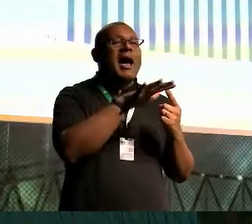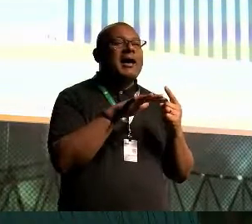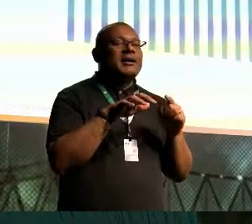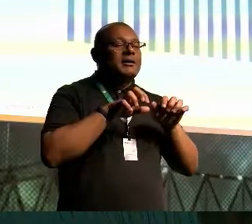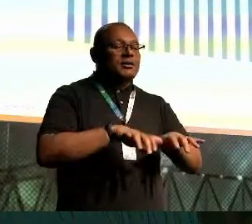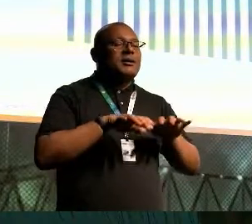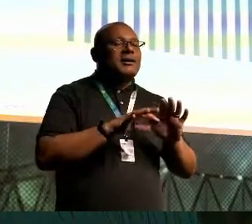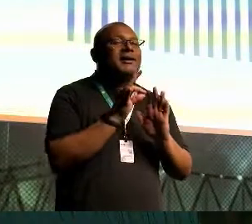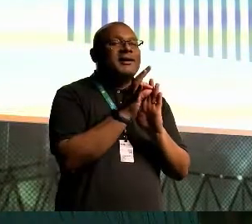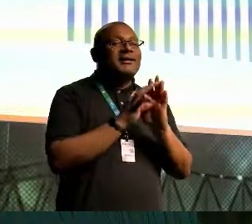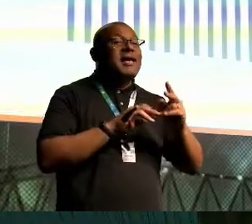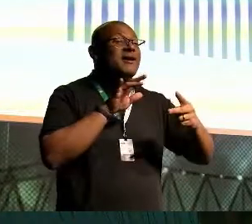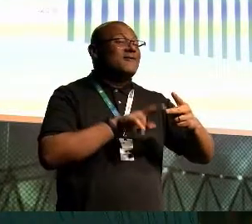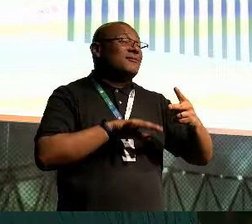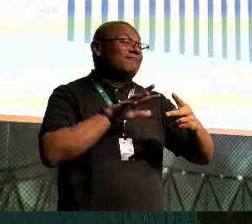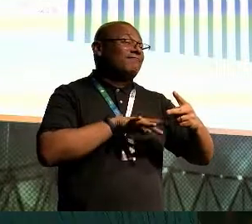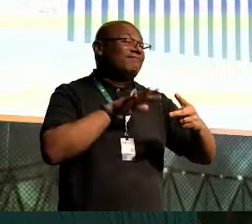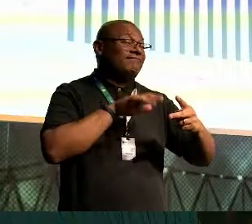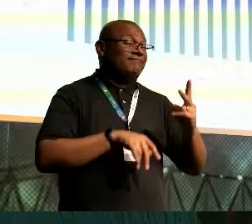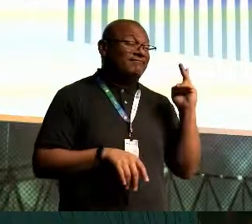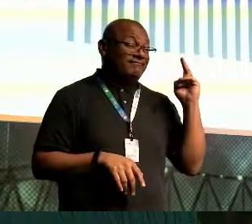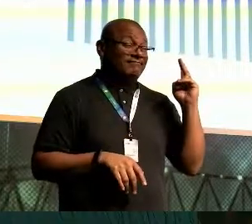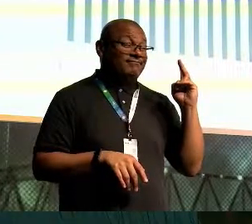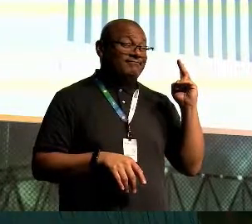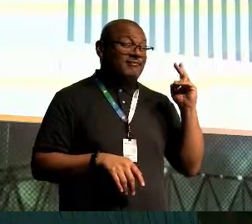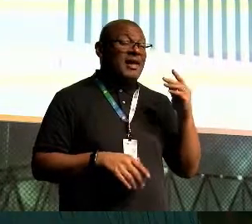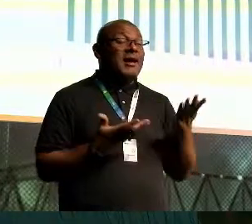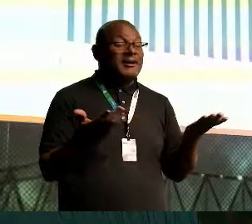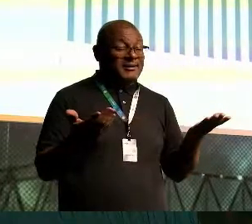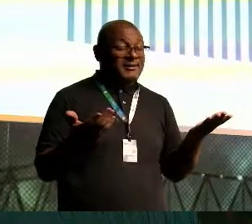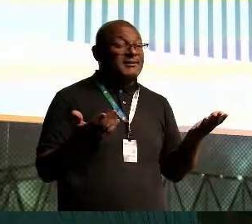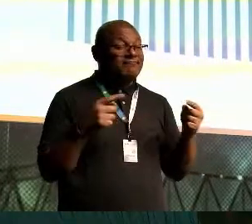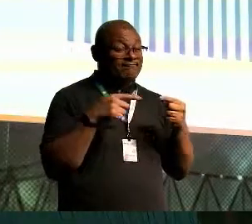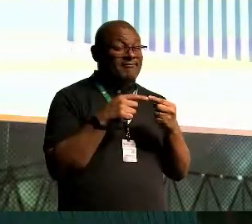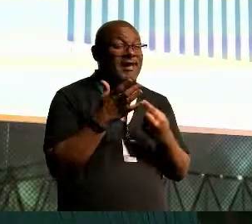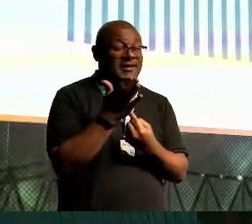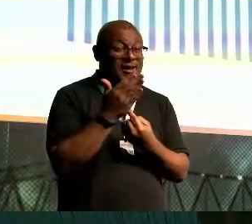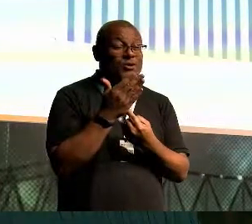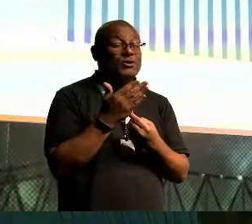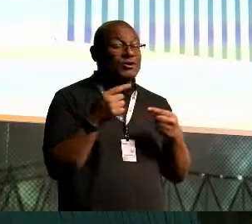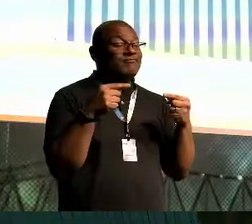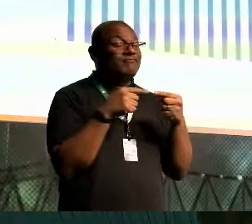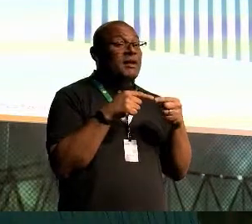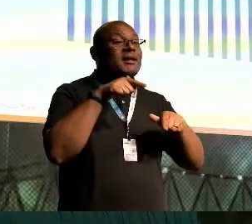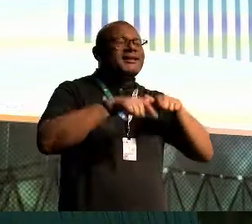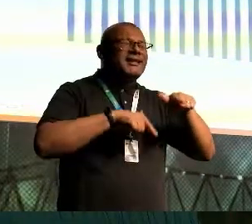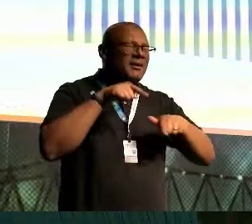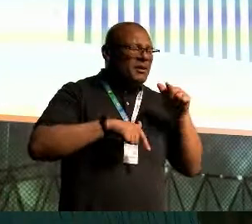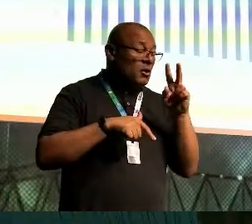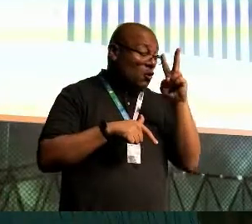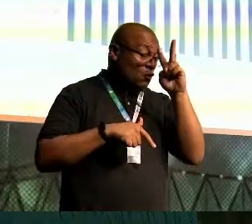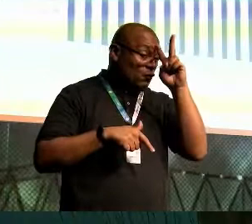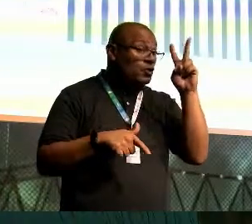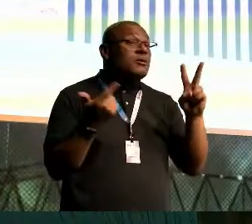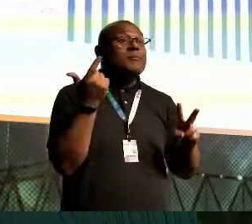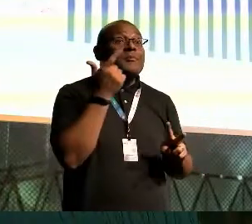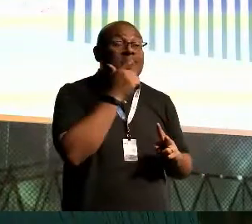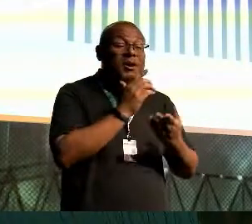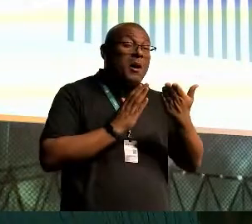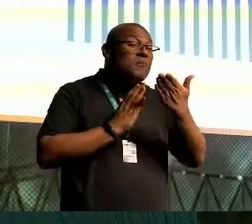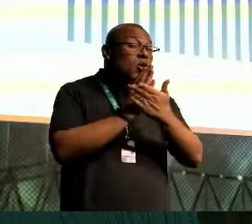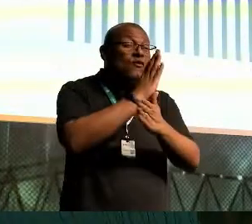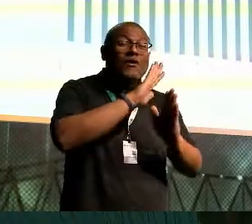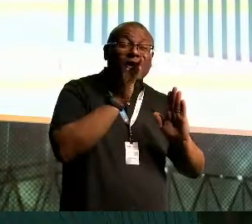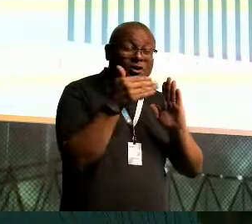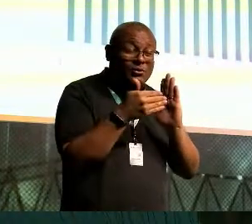esse evento é bem para dev, né? Então, aqui o pessoal de tecnologia mesmo está trabalhando forte, mas a gente tem desafios aqui,